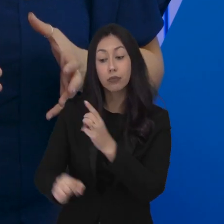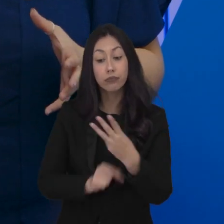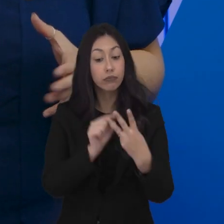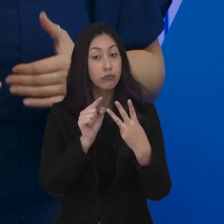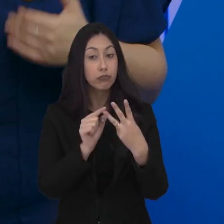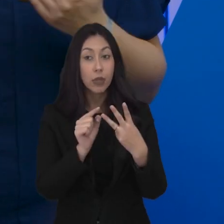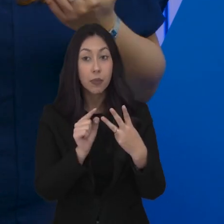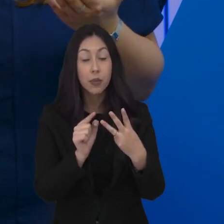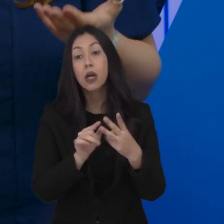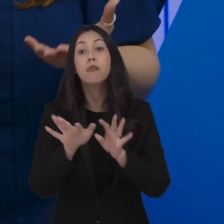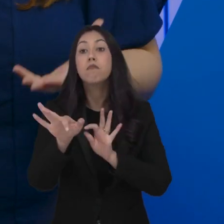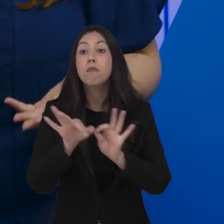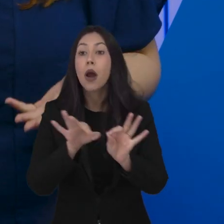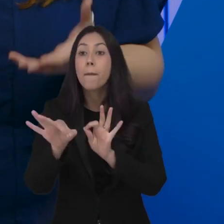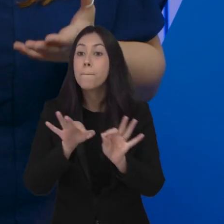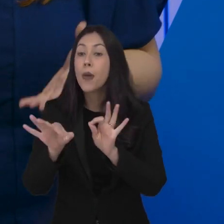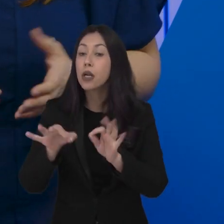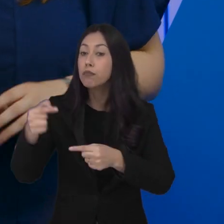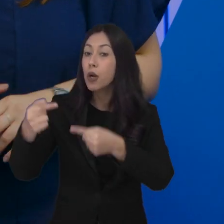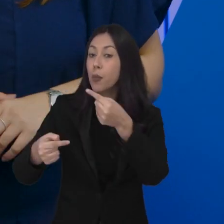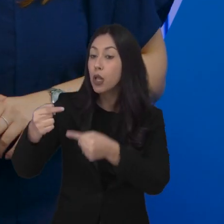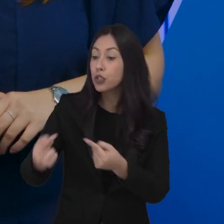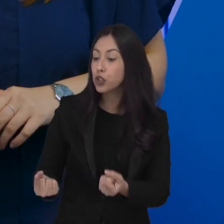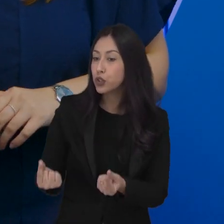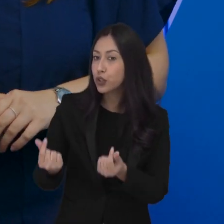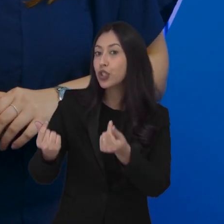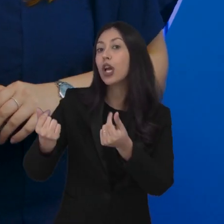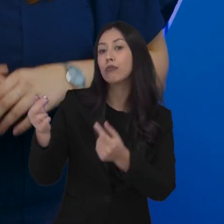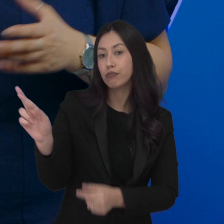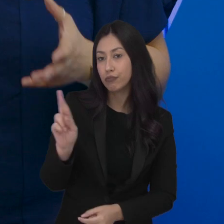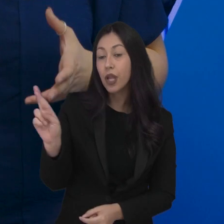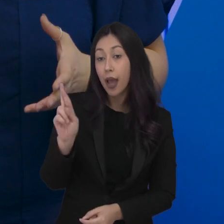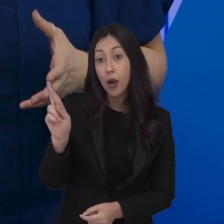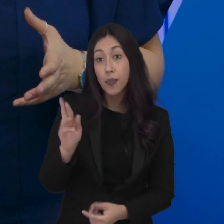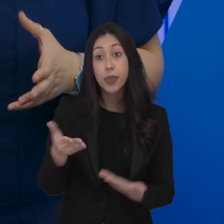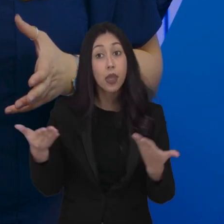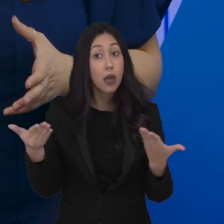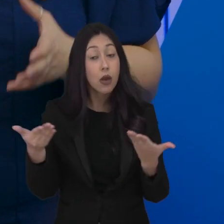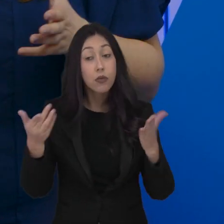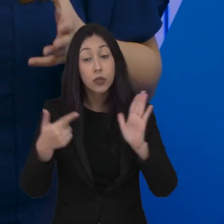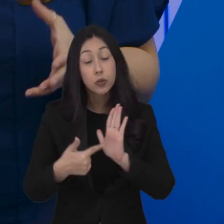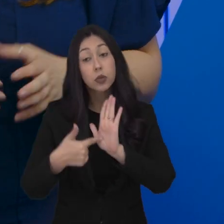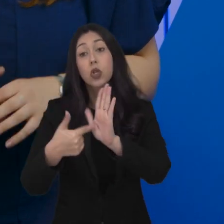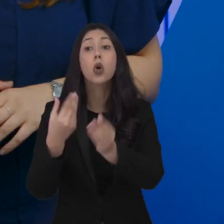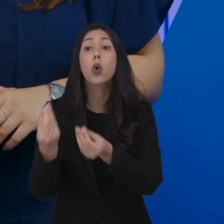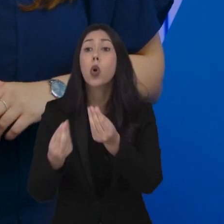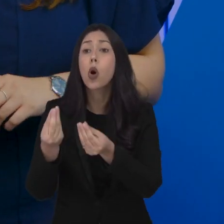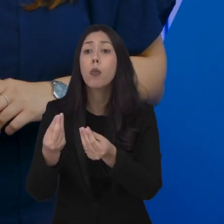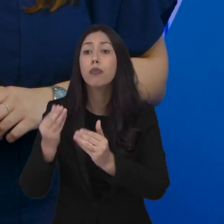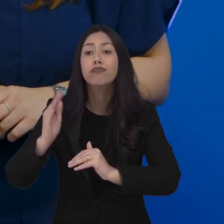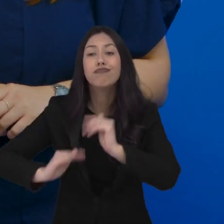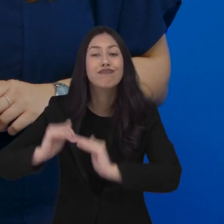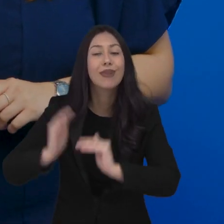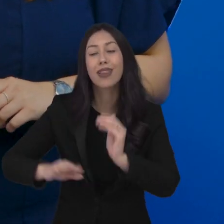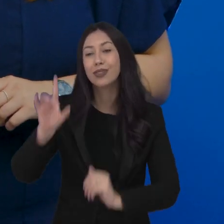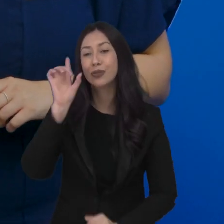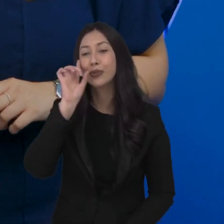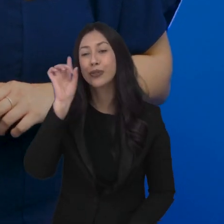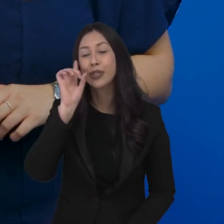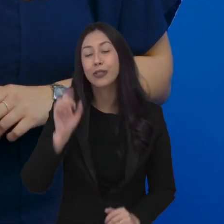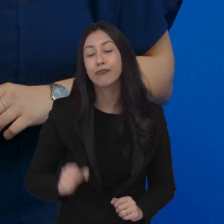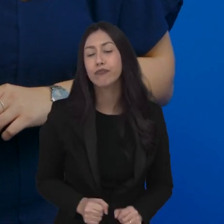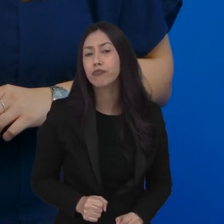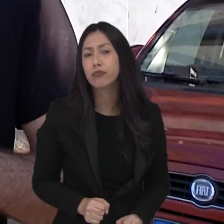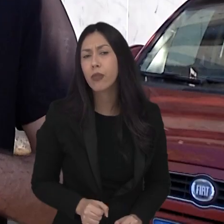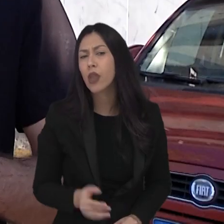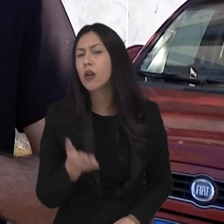Banco Central formula e executa a política monetária do país. Na reportagem a seguir, a gente te mostra a aplicação de tudo isso no nosso dia a